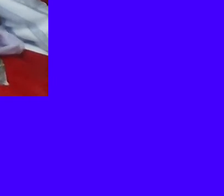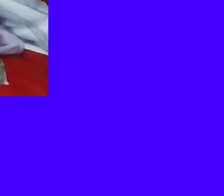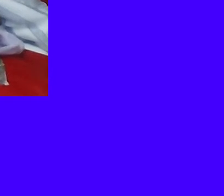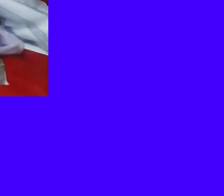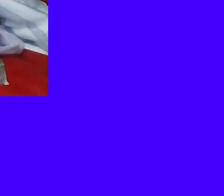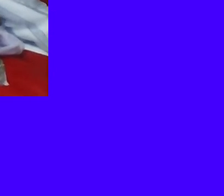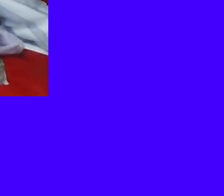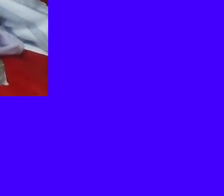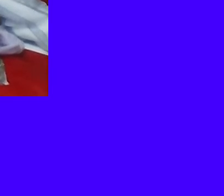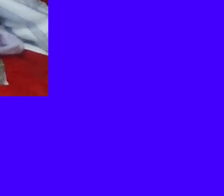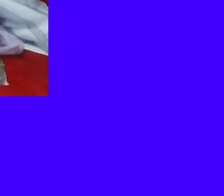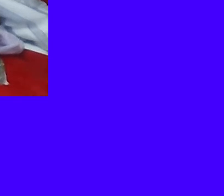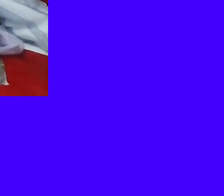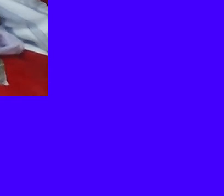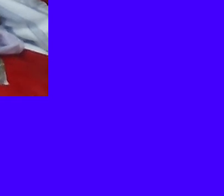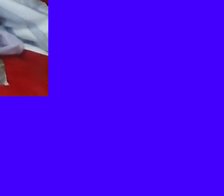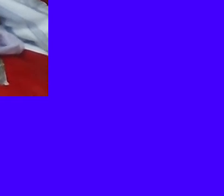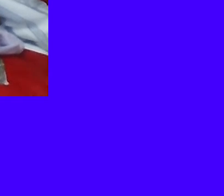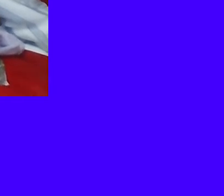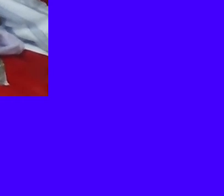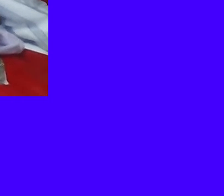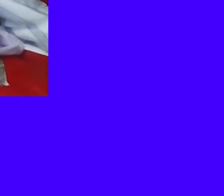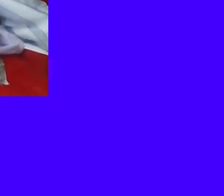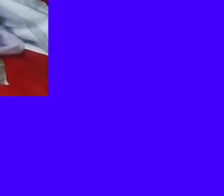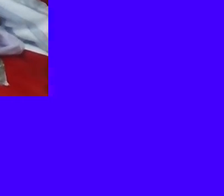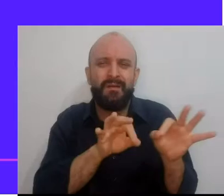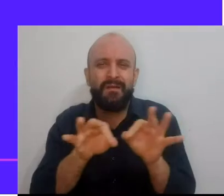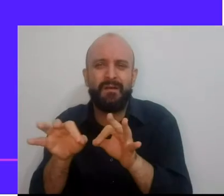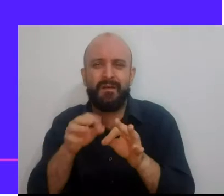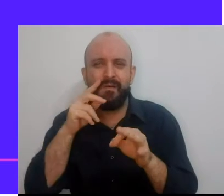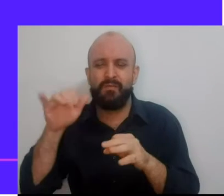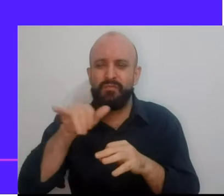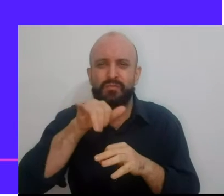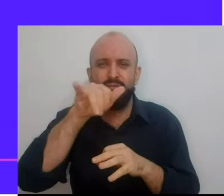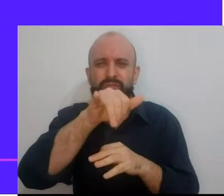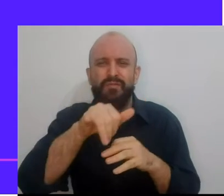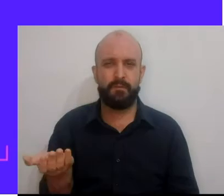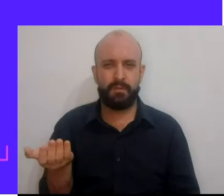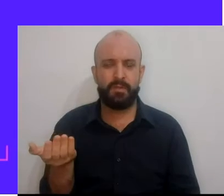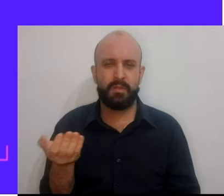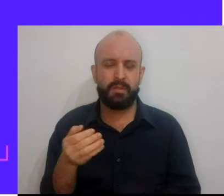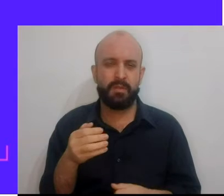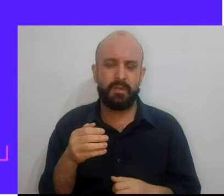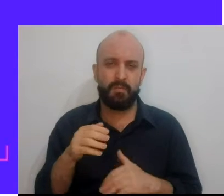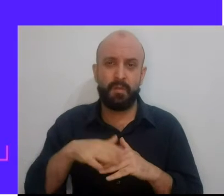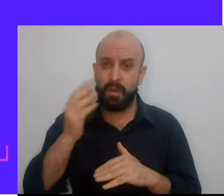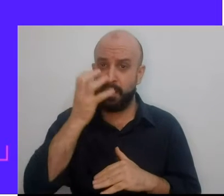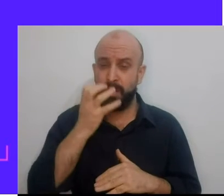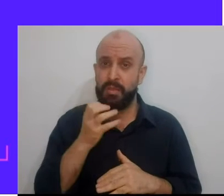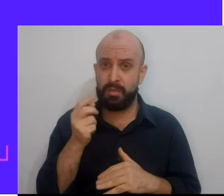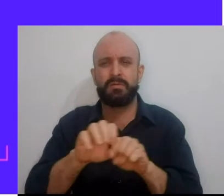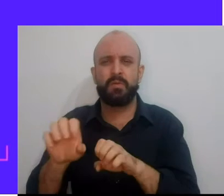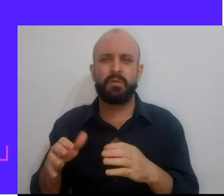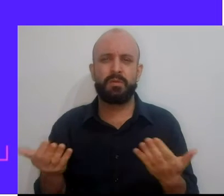mini curso sobre educação inclusiva. A gente entrou num debate muito importante para todo mundo que cobre